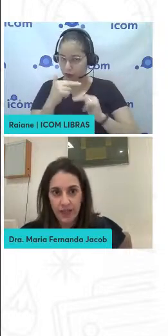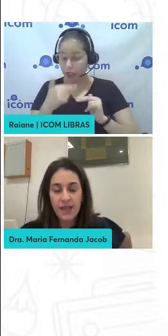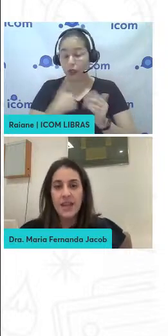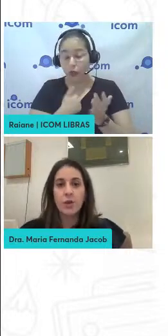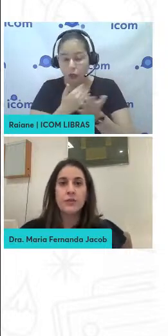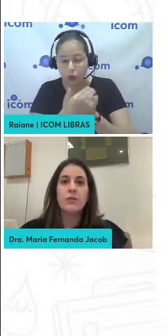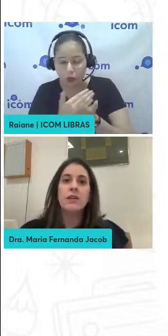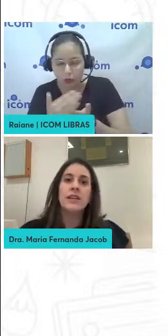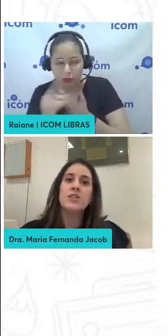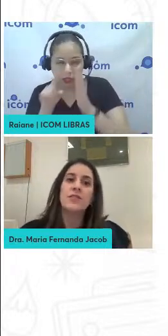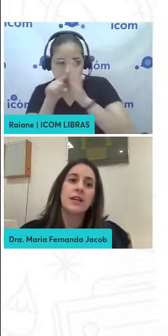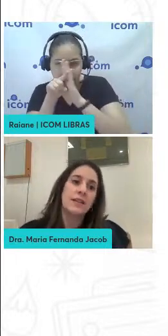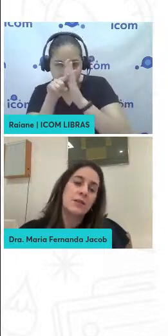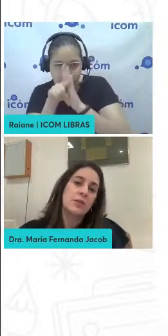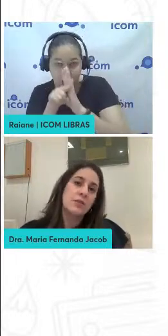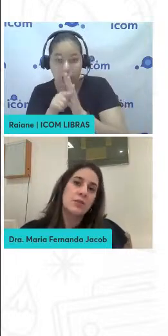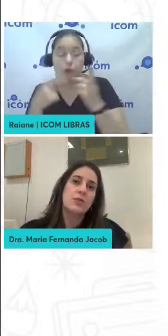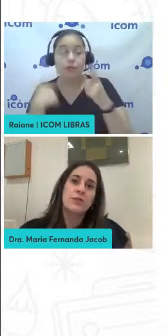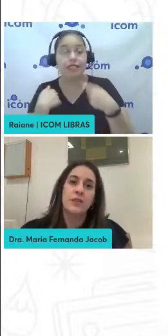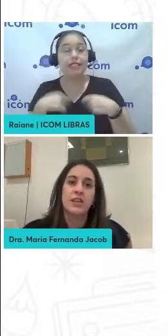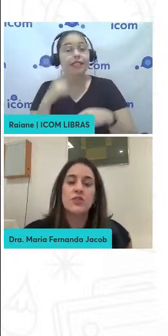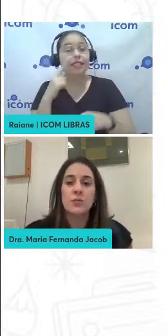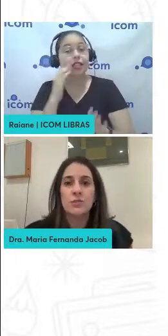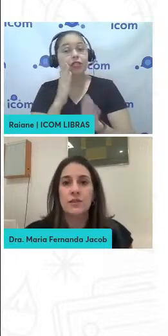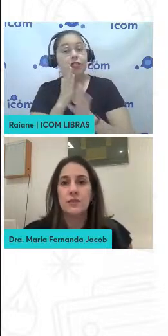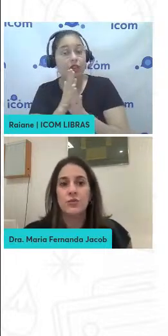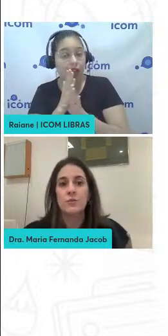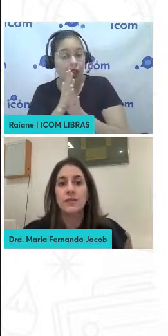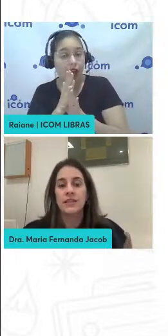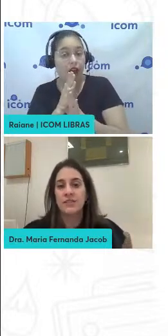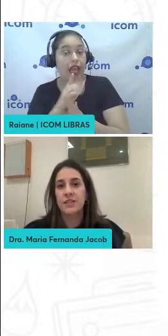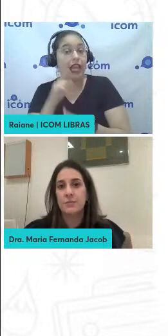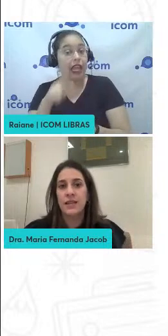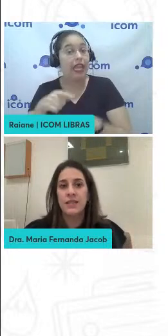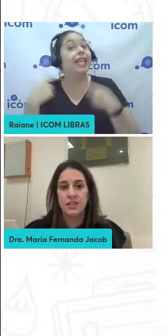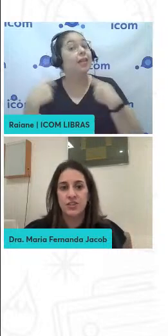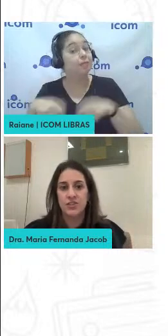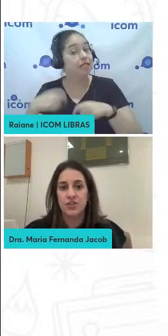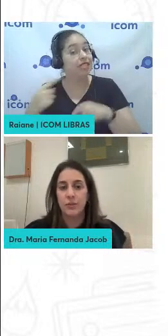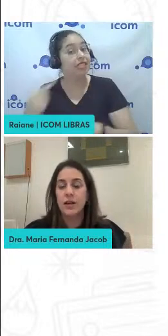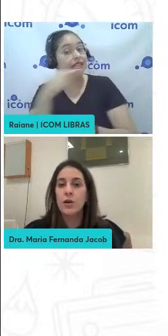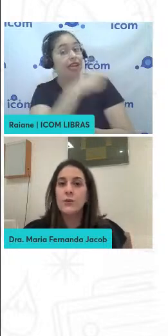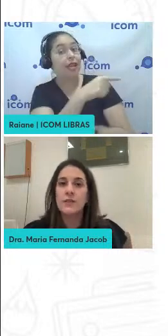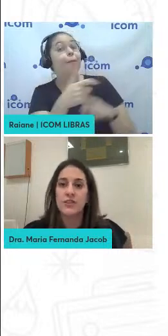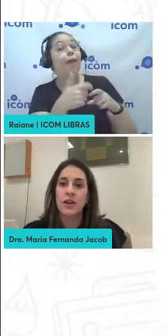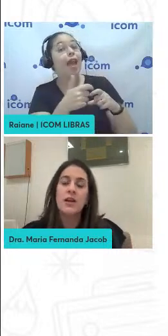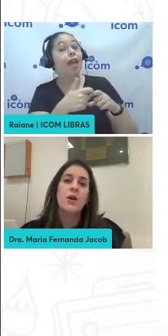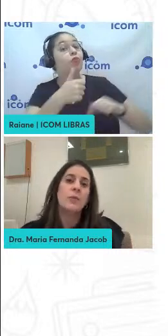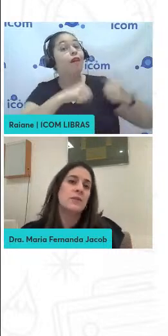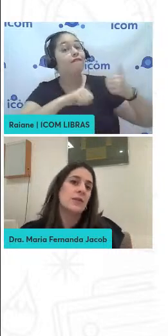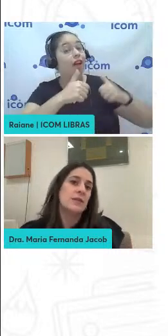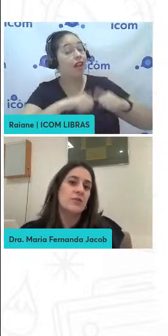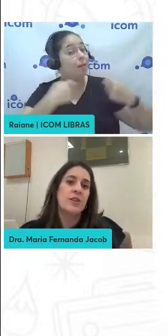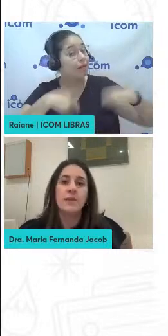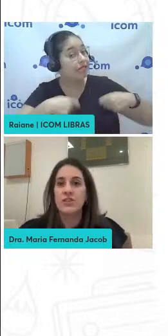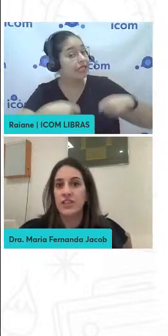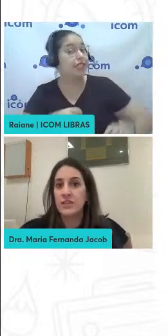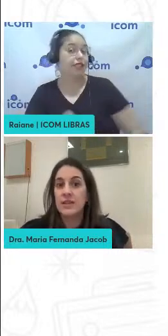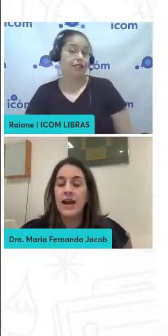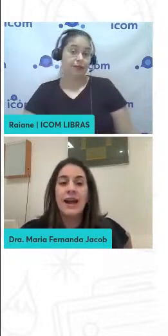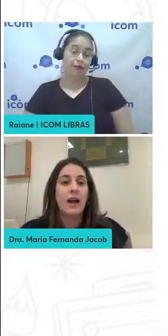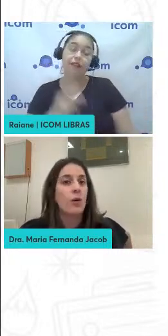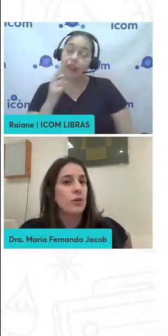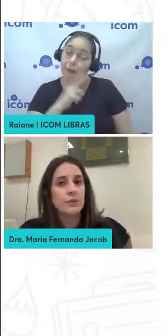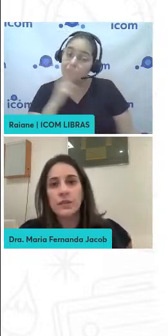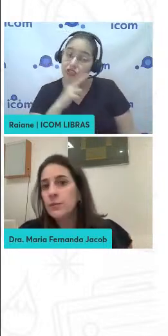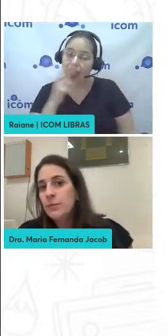triagem, eu tenho que identificar se eu não estou de frente de uma situação de bandeira vermelha, que a gente chama. Ou seja, uma situação de